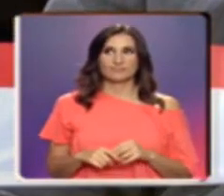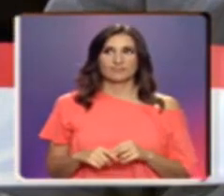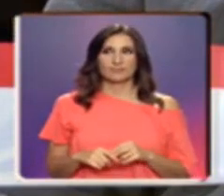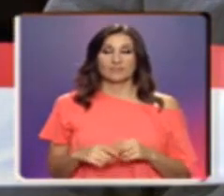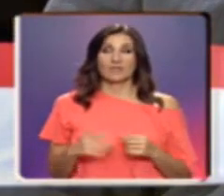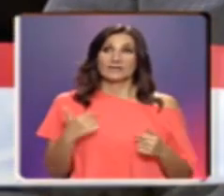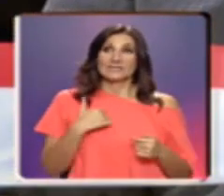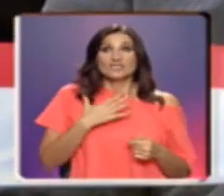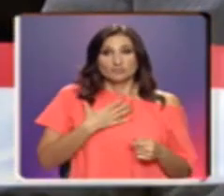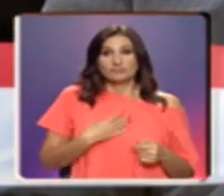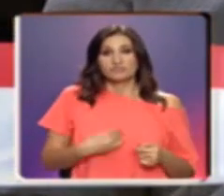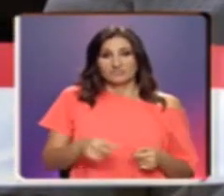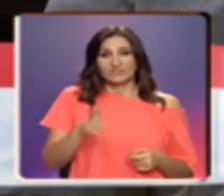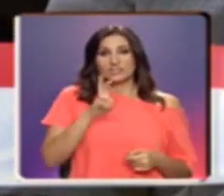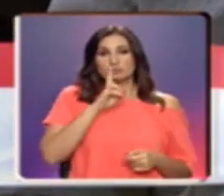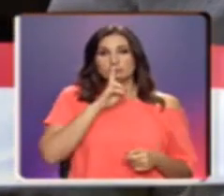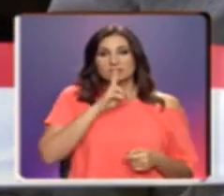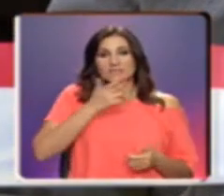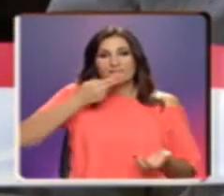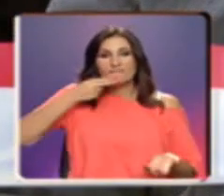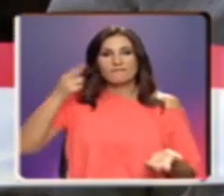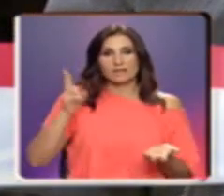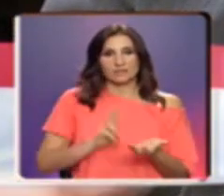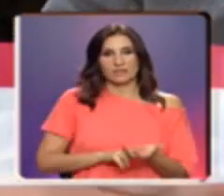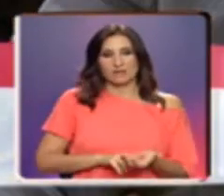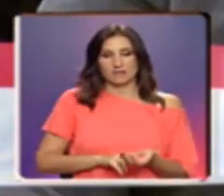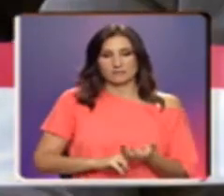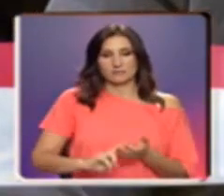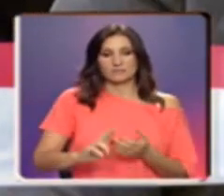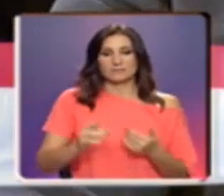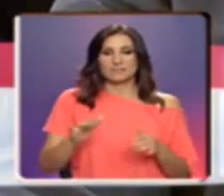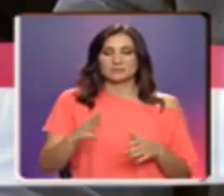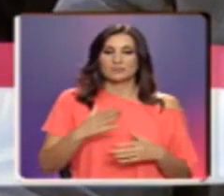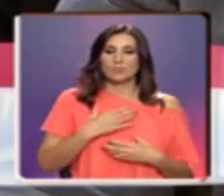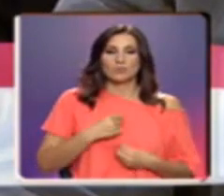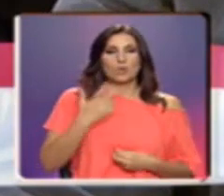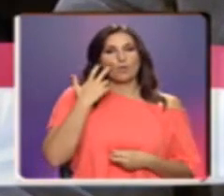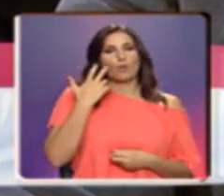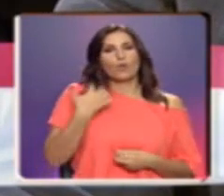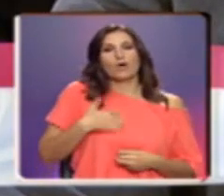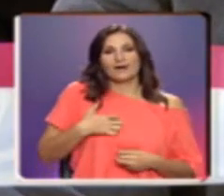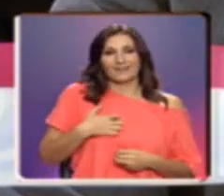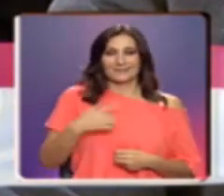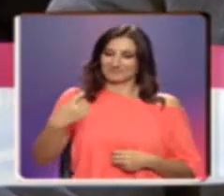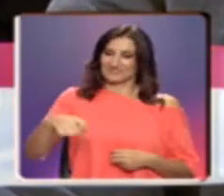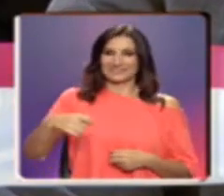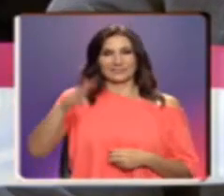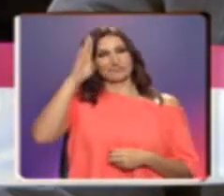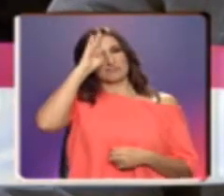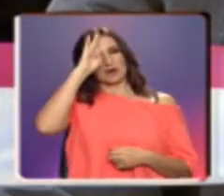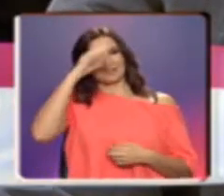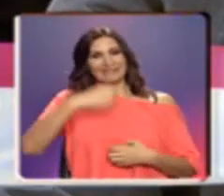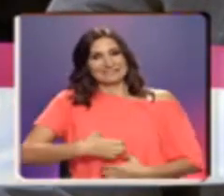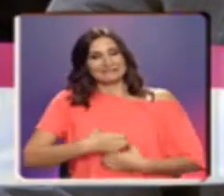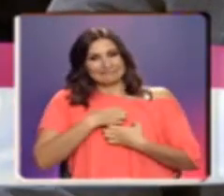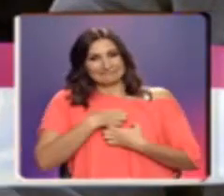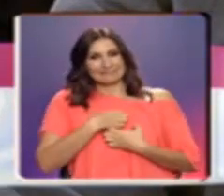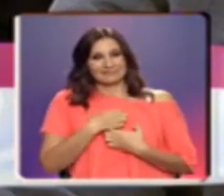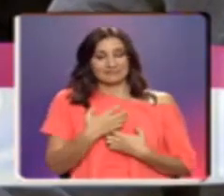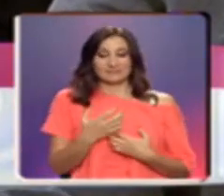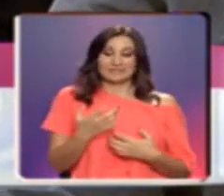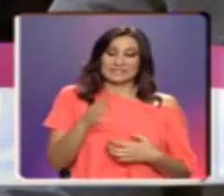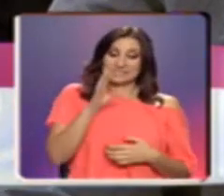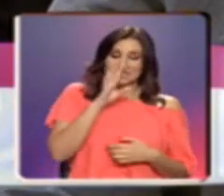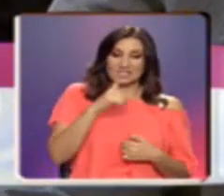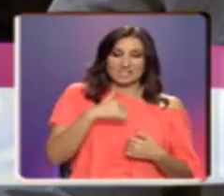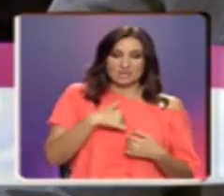Eu gostava de dar a resposta o mais verdadeiro possível. Eu sinto um prazer e uma honra muito grande em ser presidente do Sporting. E enquanto eu